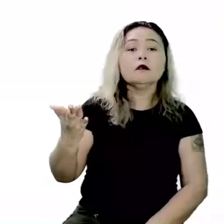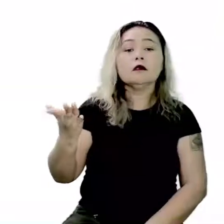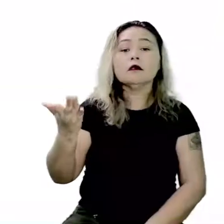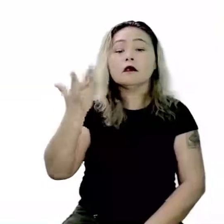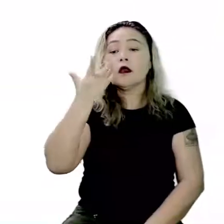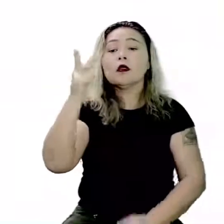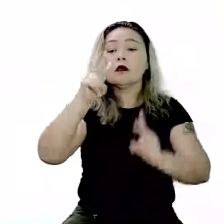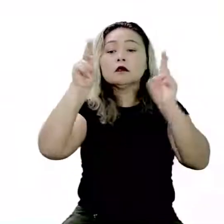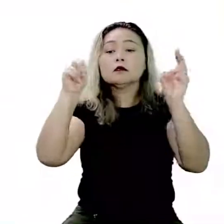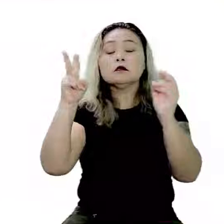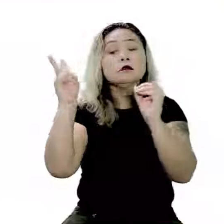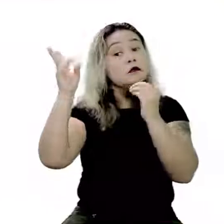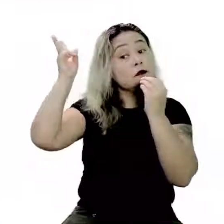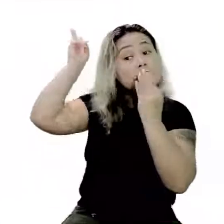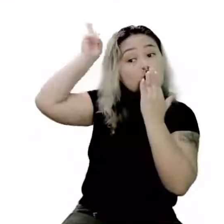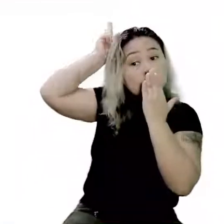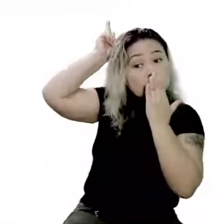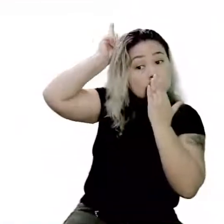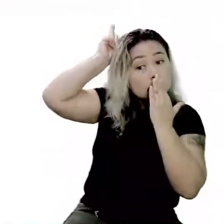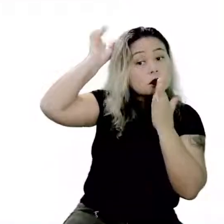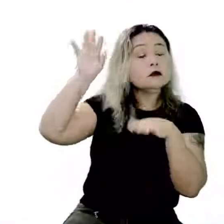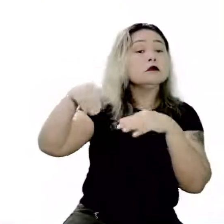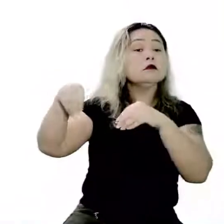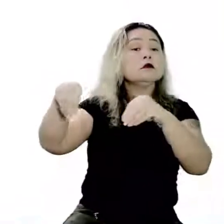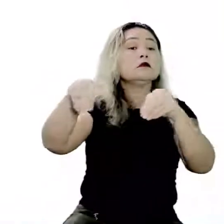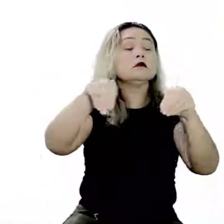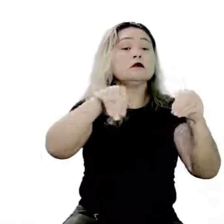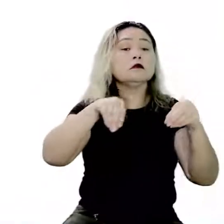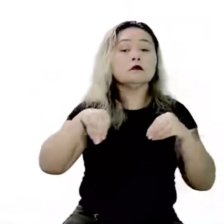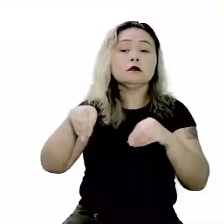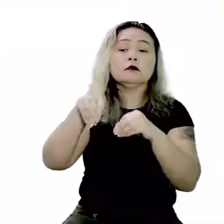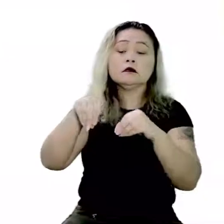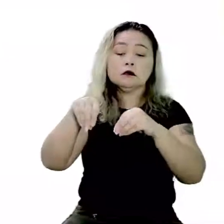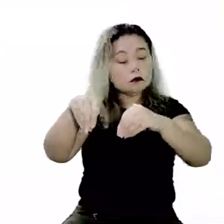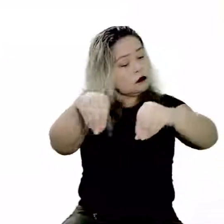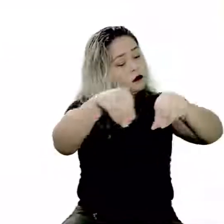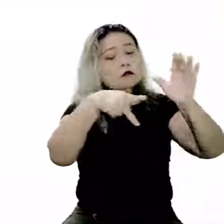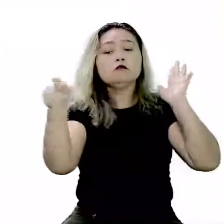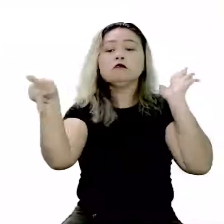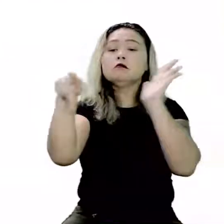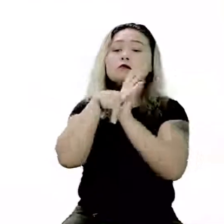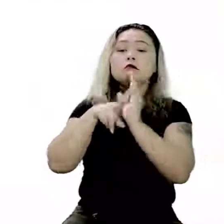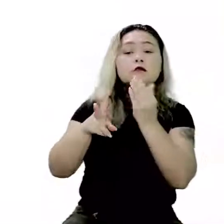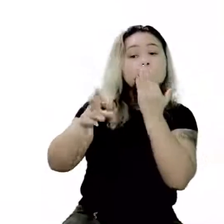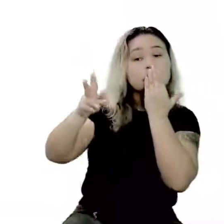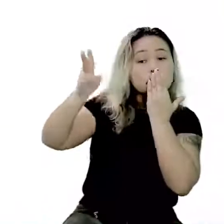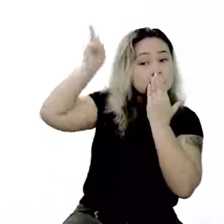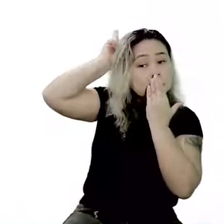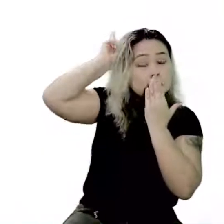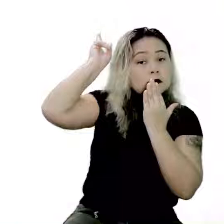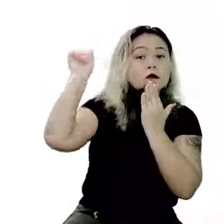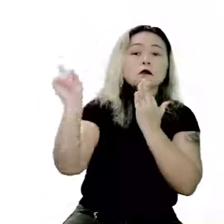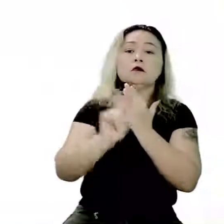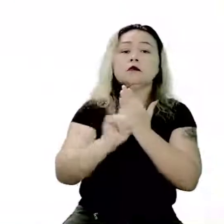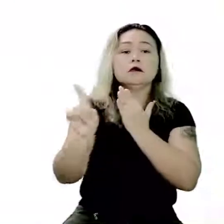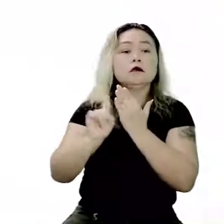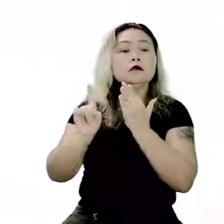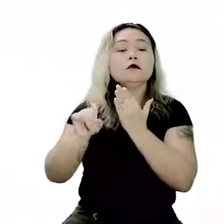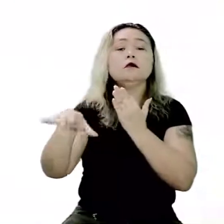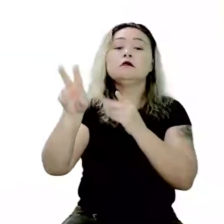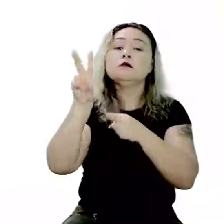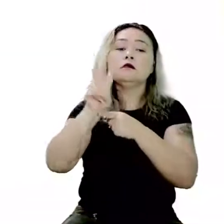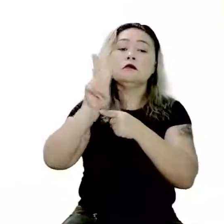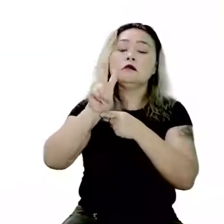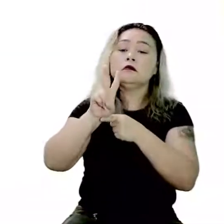Vamos falar um pouco sobre terras indígenas, pessoal? Bem, as terras indígenas não são consideradas unidade